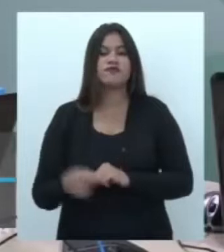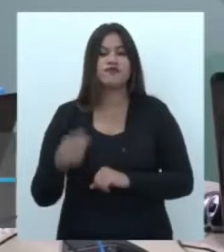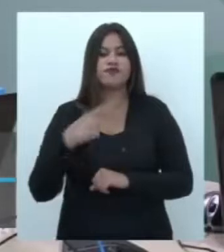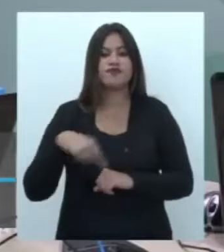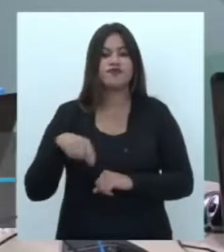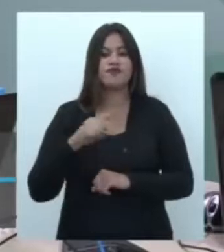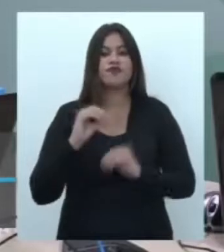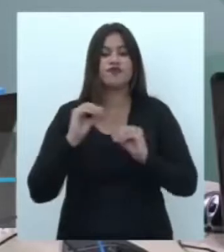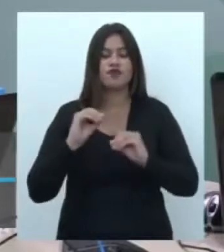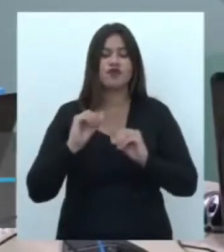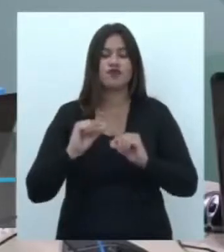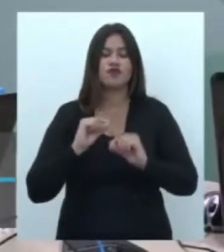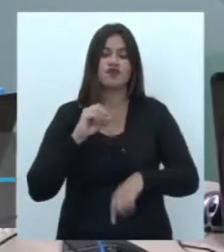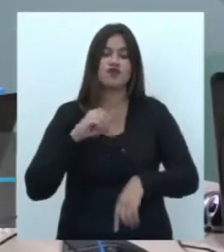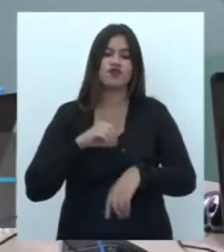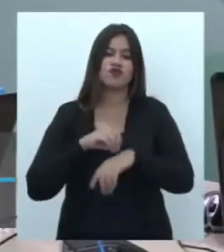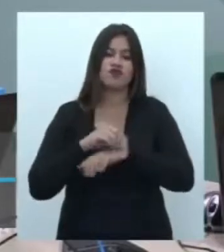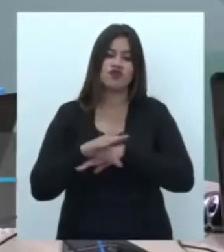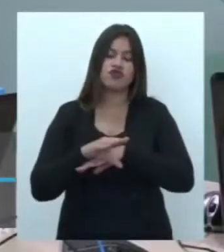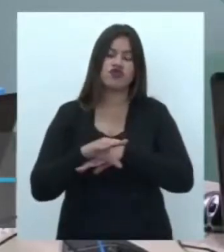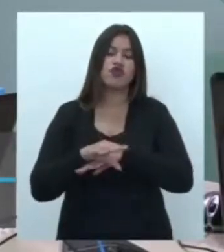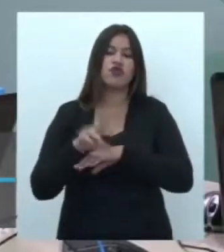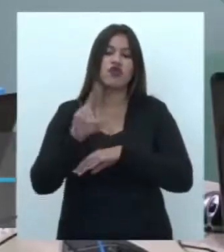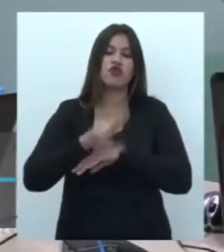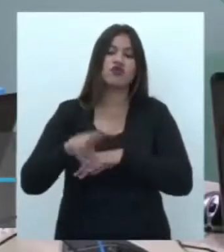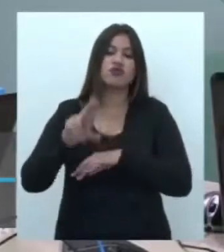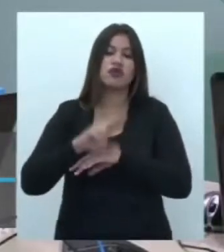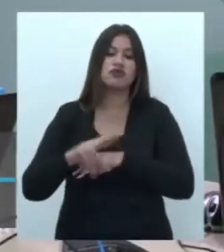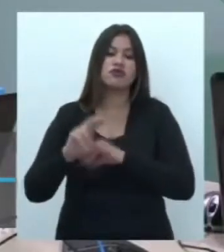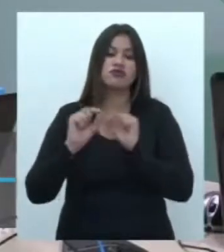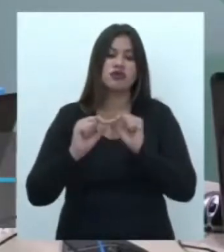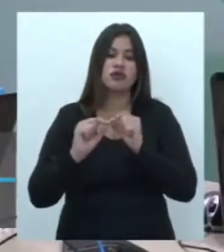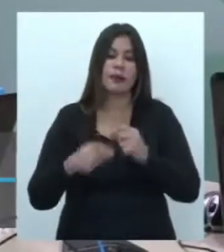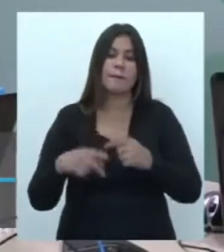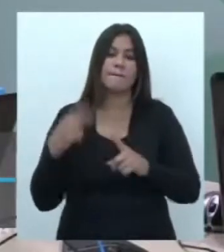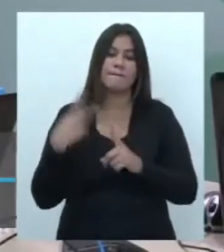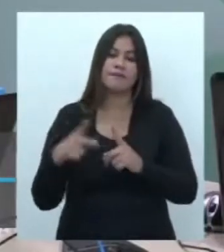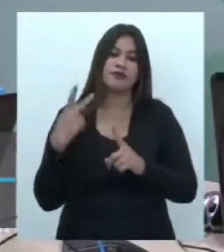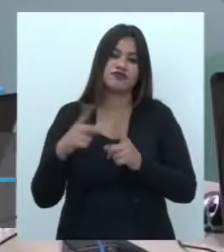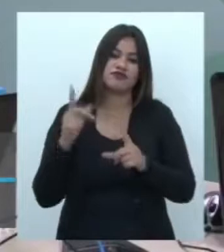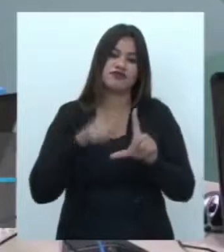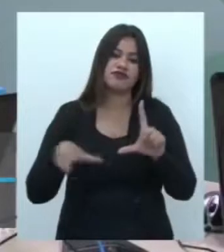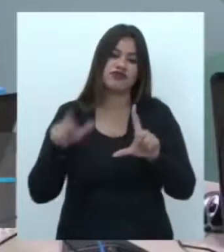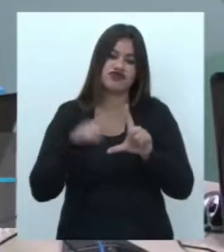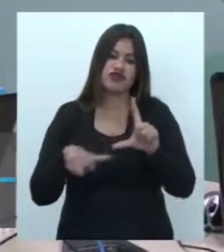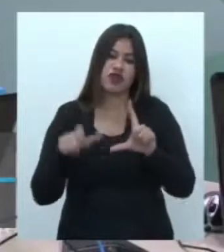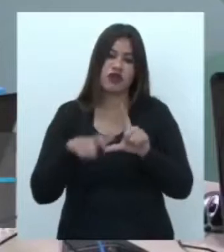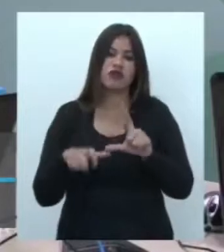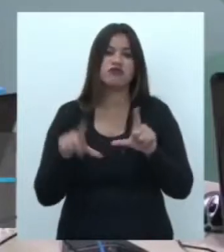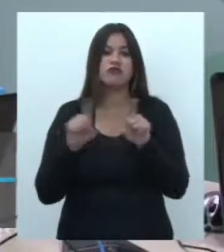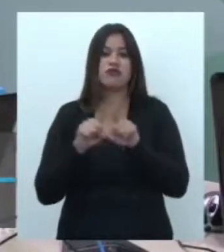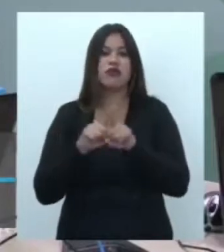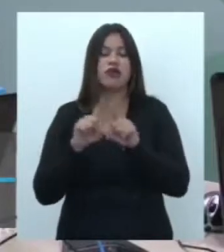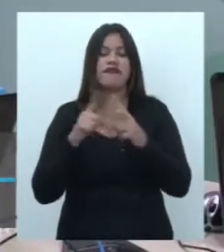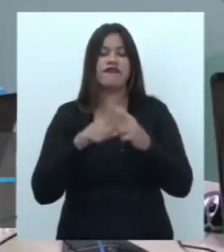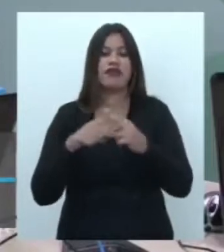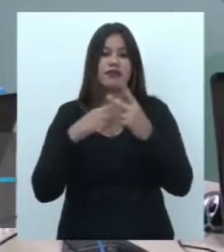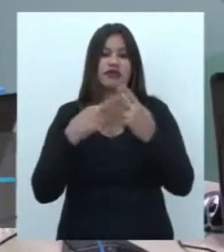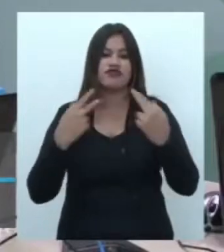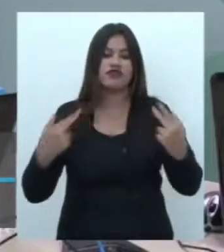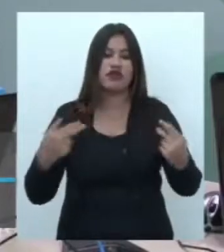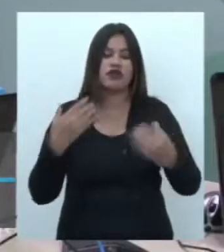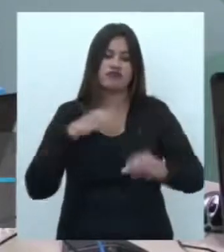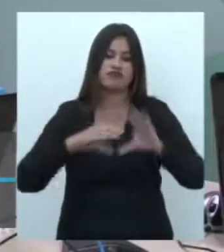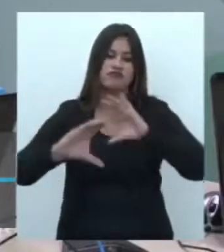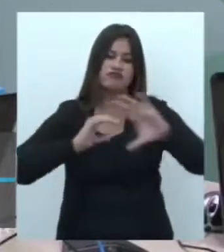você continue essa investigação utilizando cada vez mais as plataformas digitais e as diferentes ferramentas de comunicação,